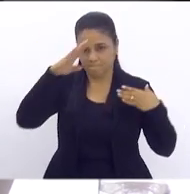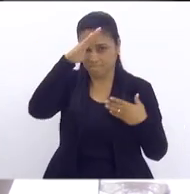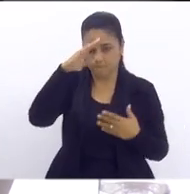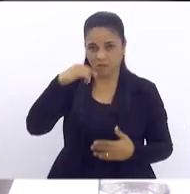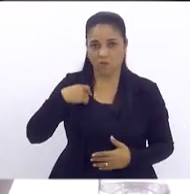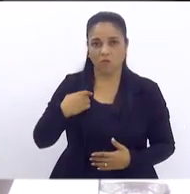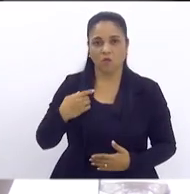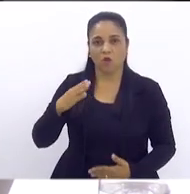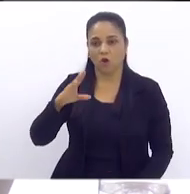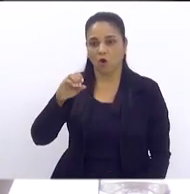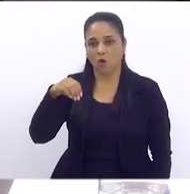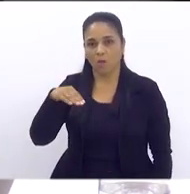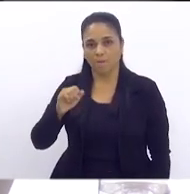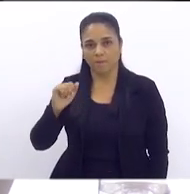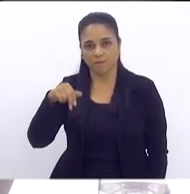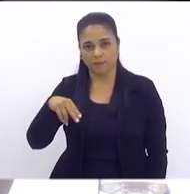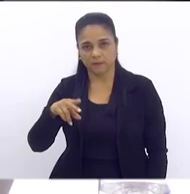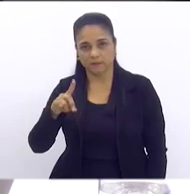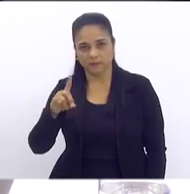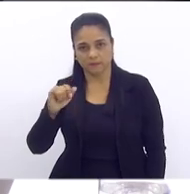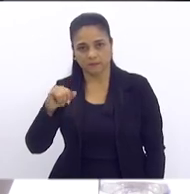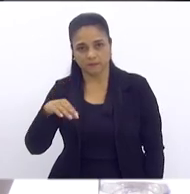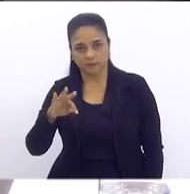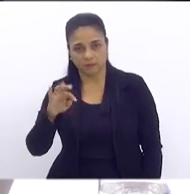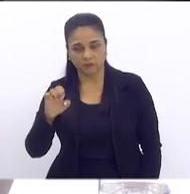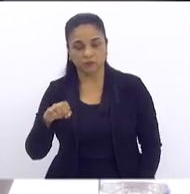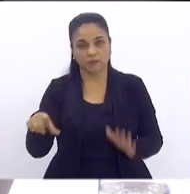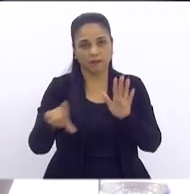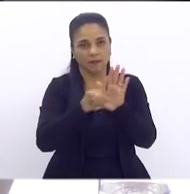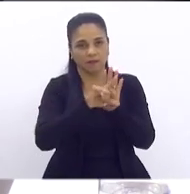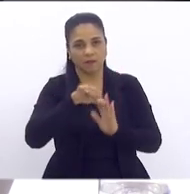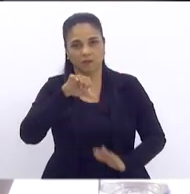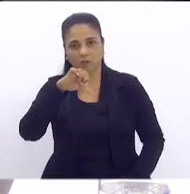comandante da Marinha do Brasil por meio da Lei 97, de